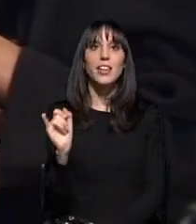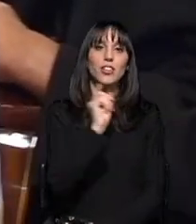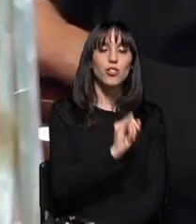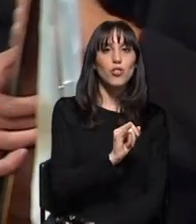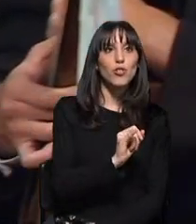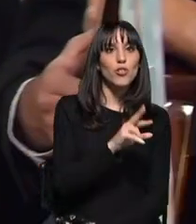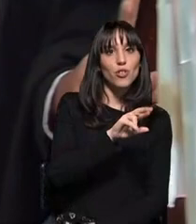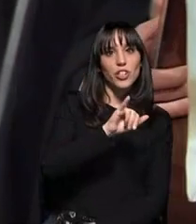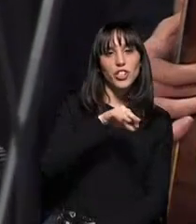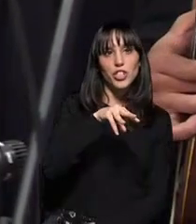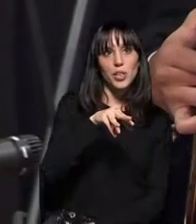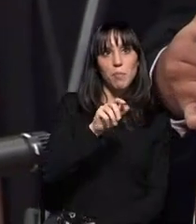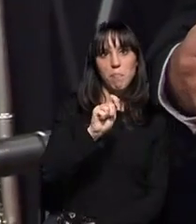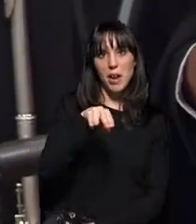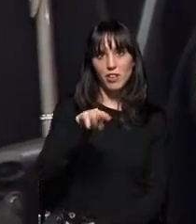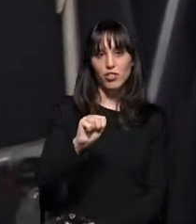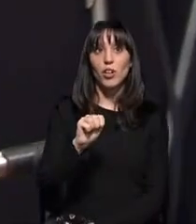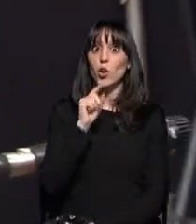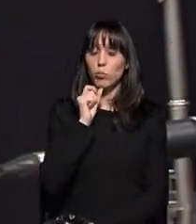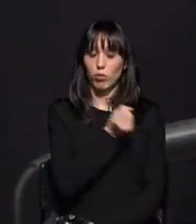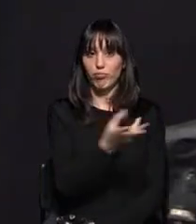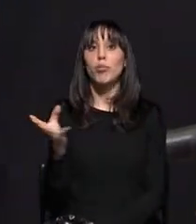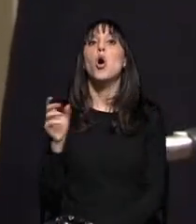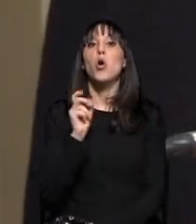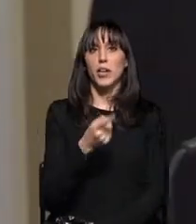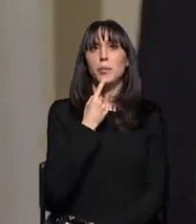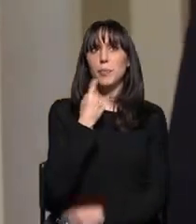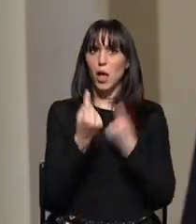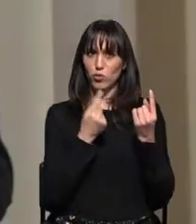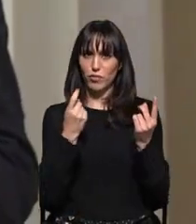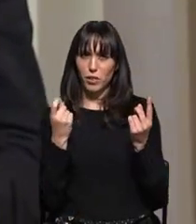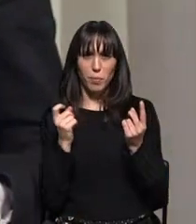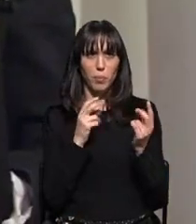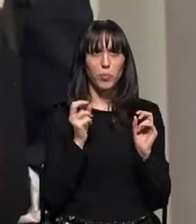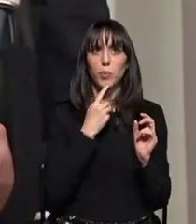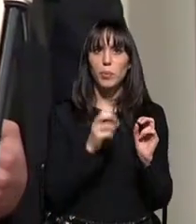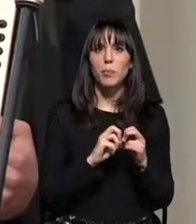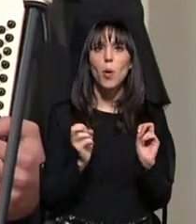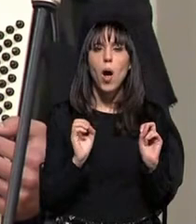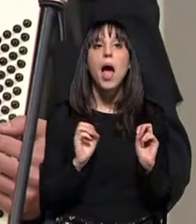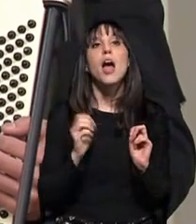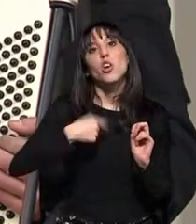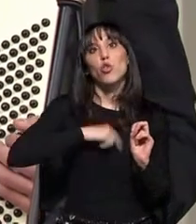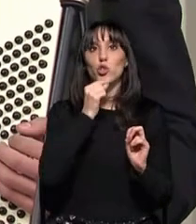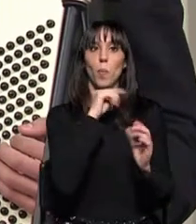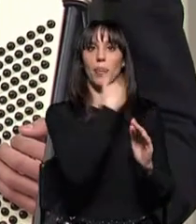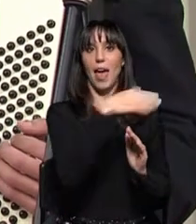Ximenes. São muitos nomes. Ok, já percebi, faltam alguns, mas não está mal. Nós costumamos tratar-nos, temos alcunhas próprias,